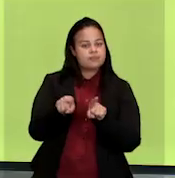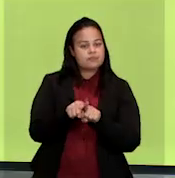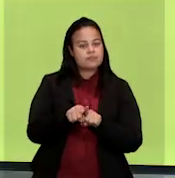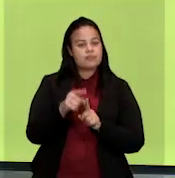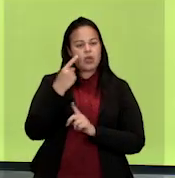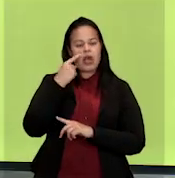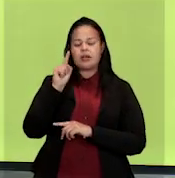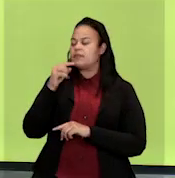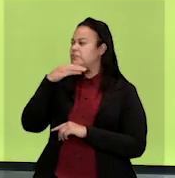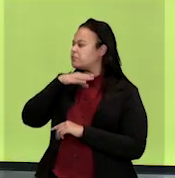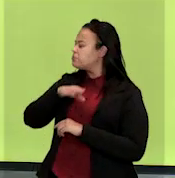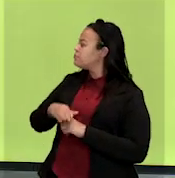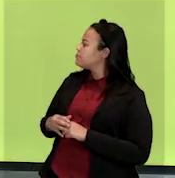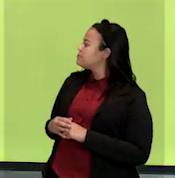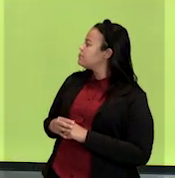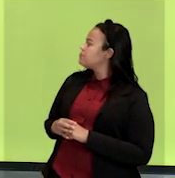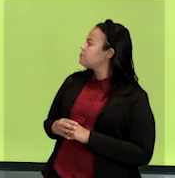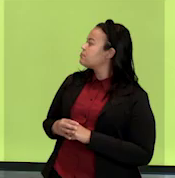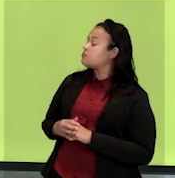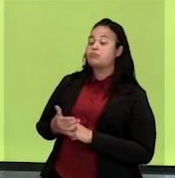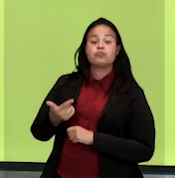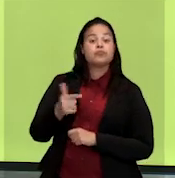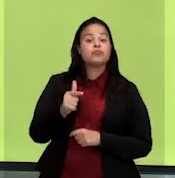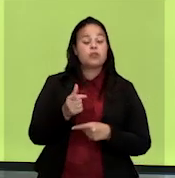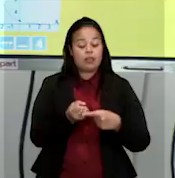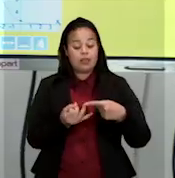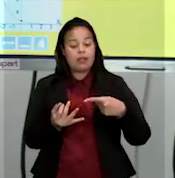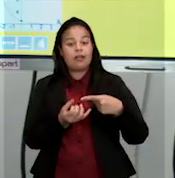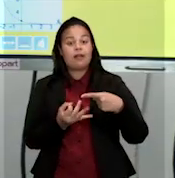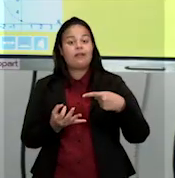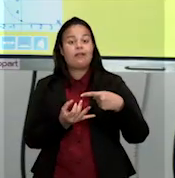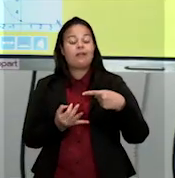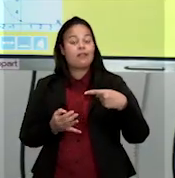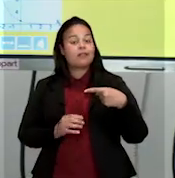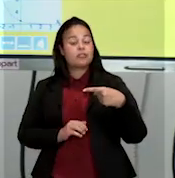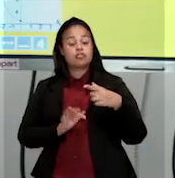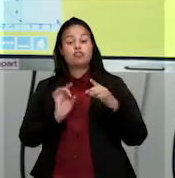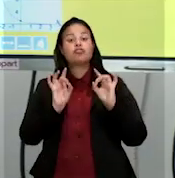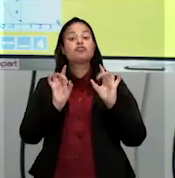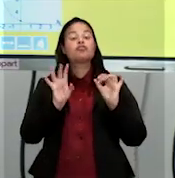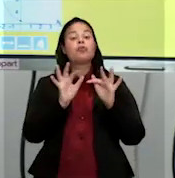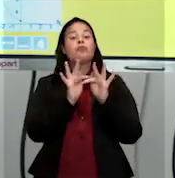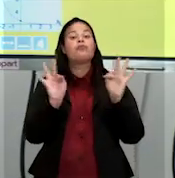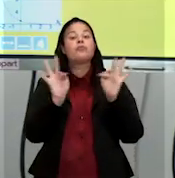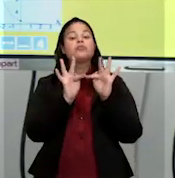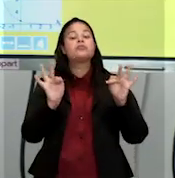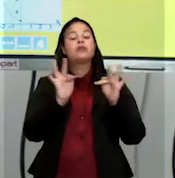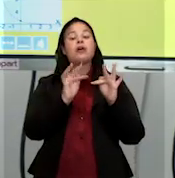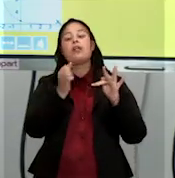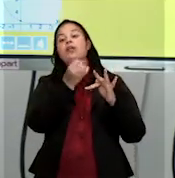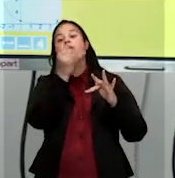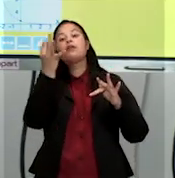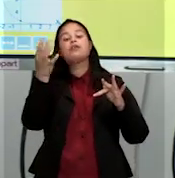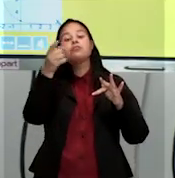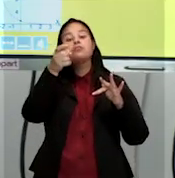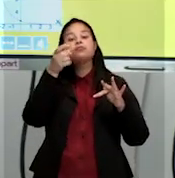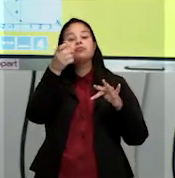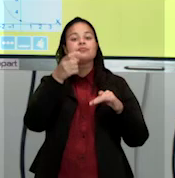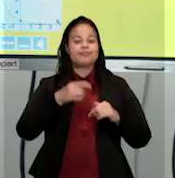1. Ó. Por quê? Não tem coeficiente aqui. Ó. É simplesmente a função a elevado a alguma coisa. A elevado a